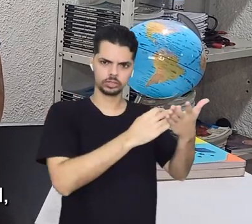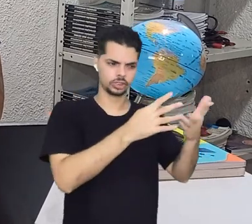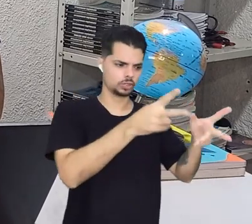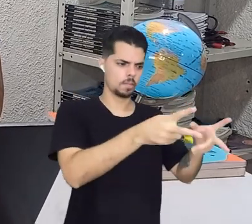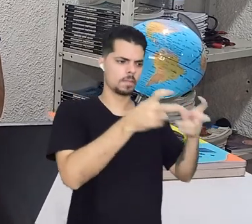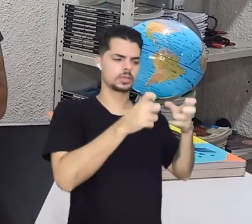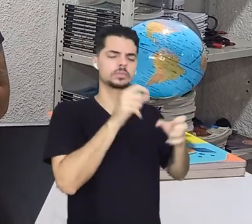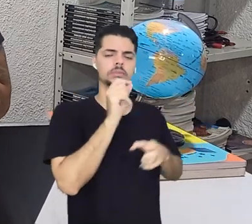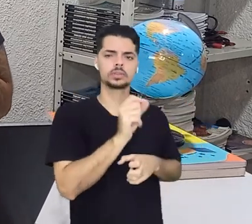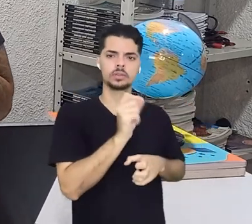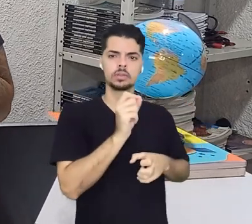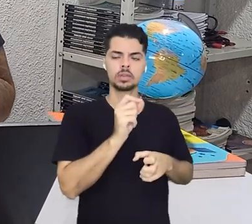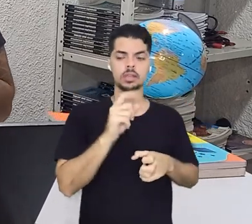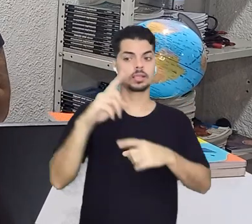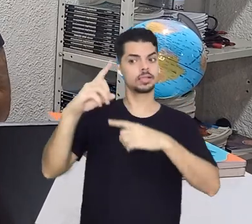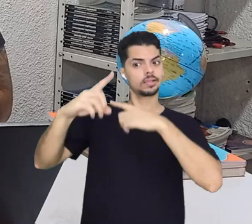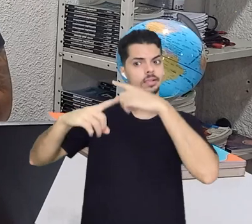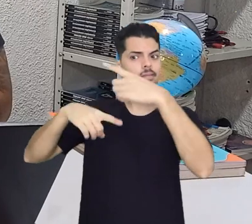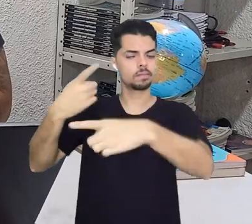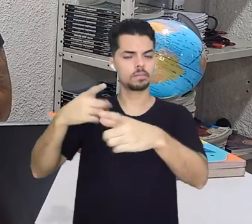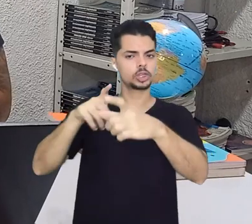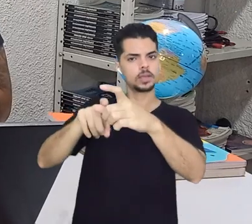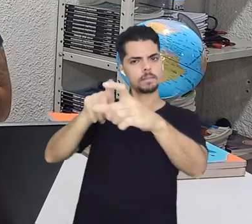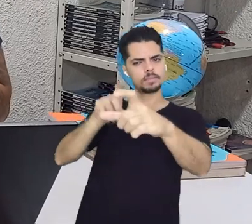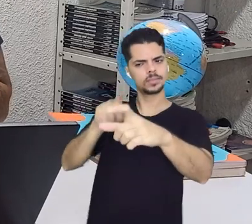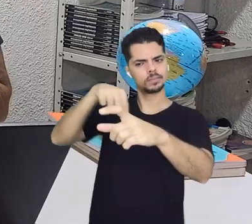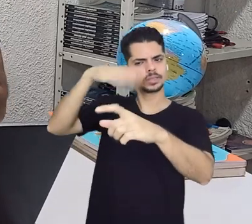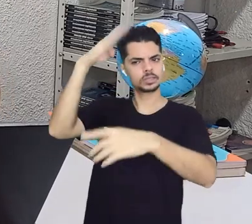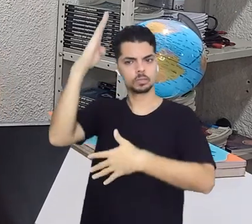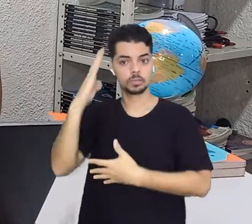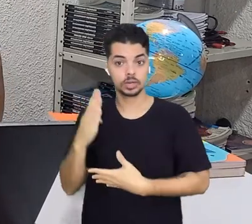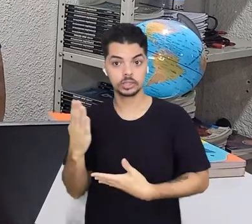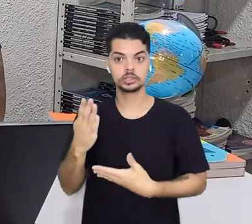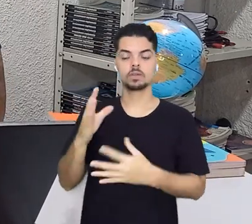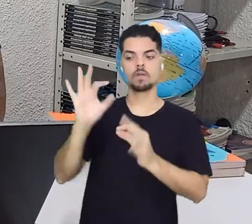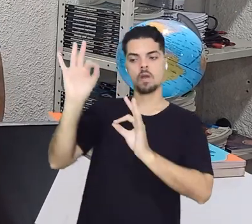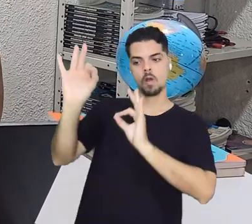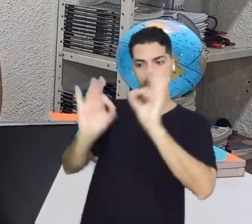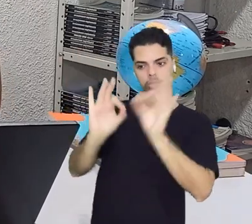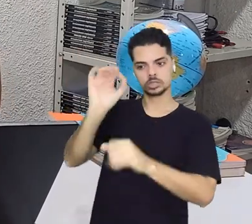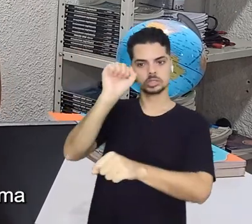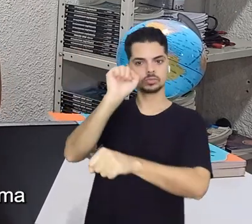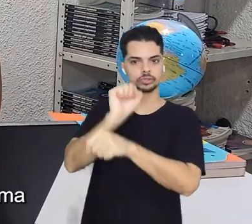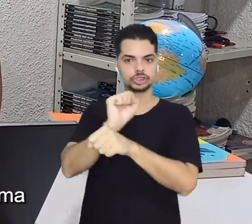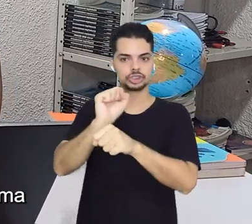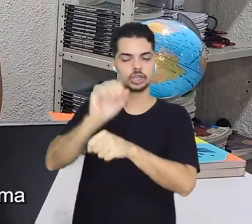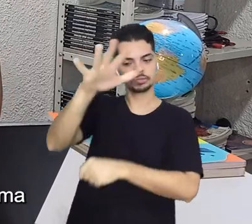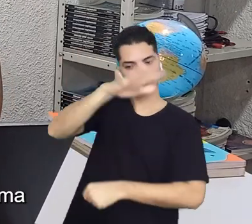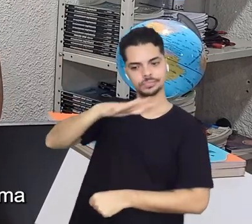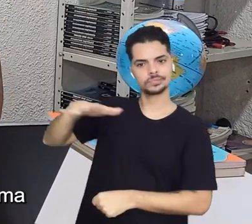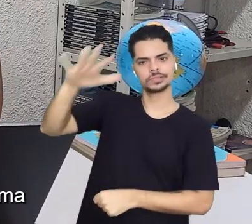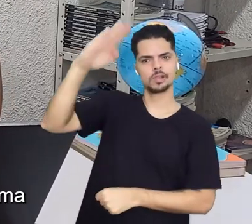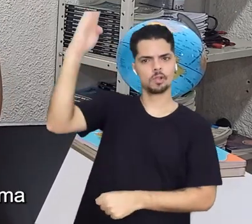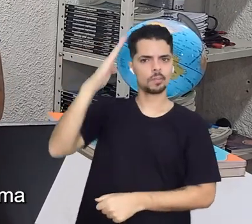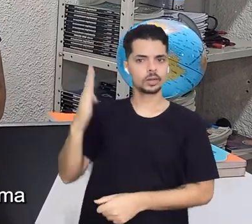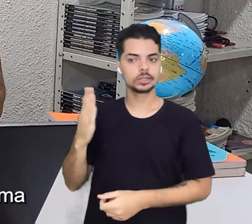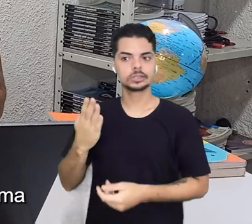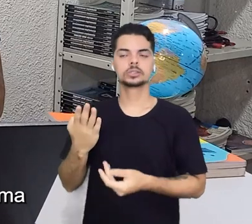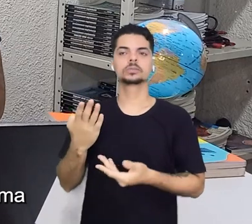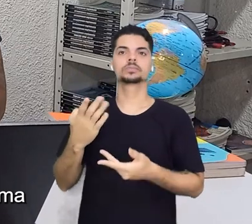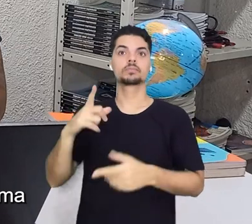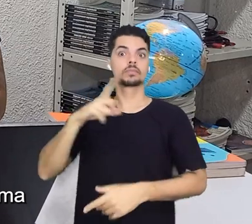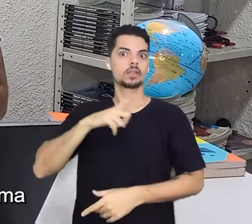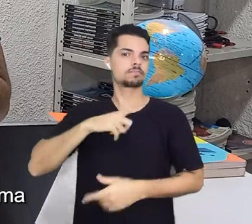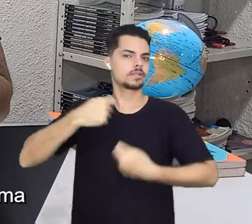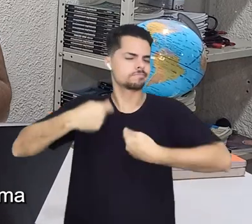do Brasil, com a necessidade da formação do Estado-nação, houve também a